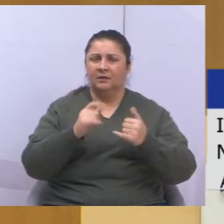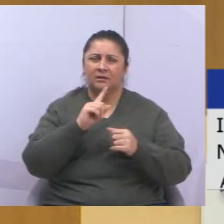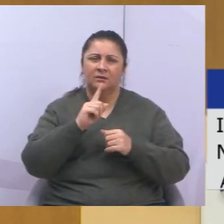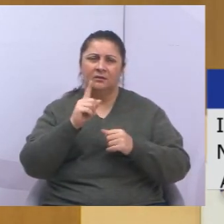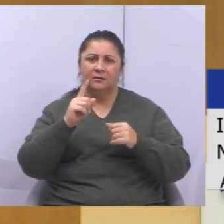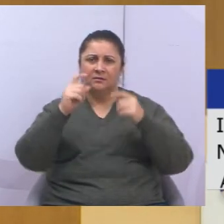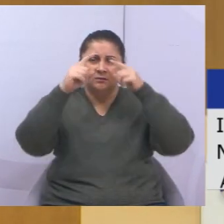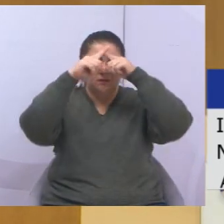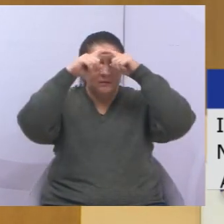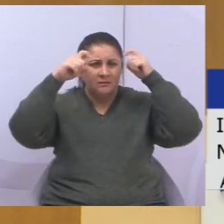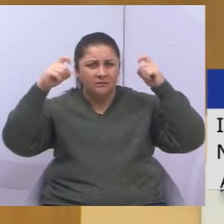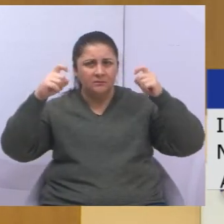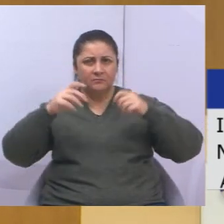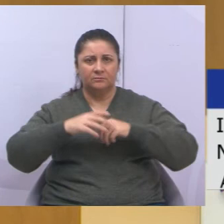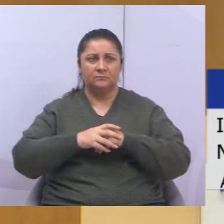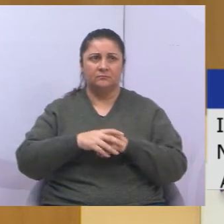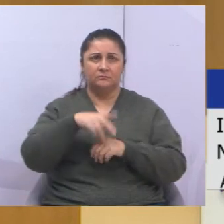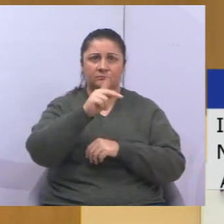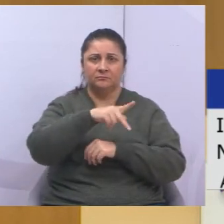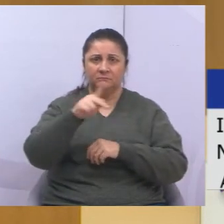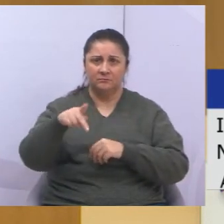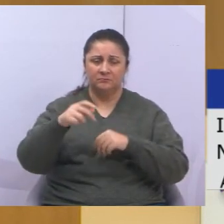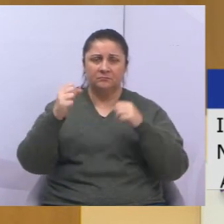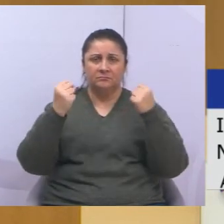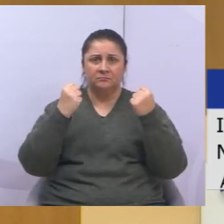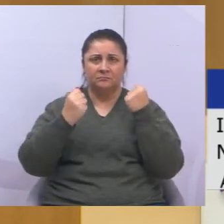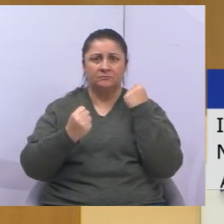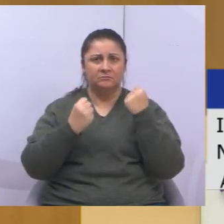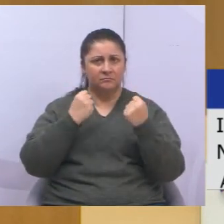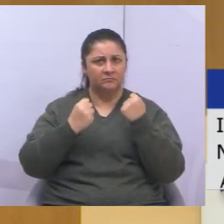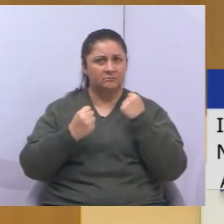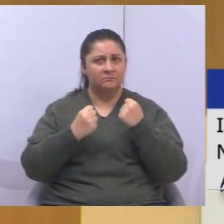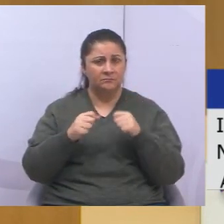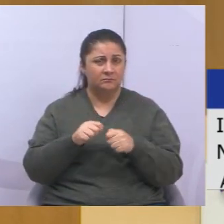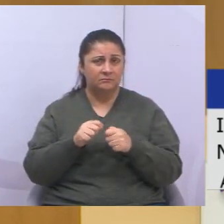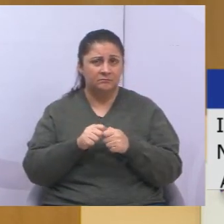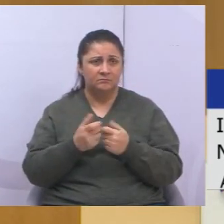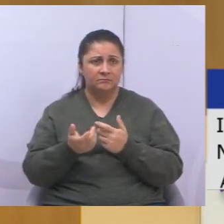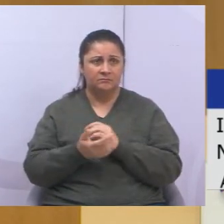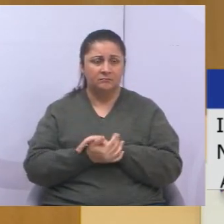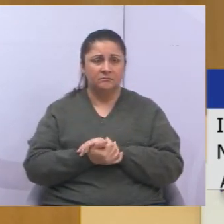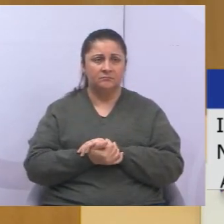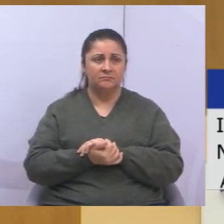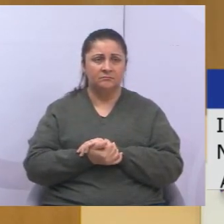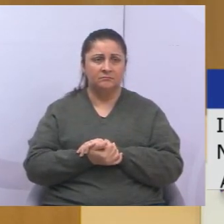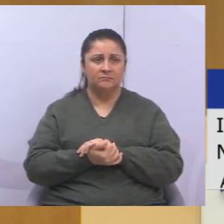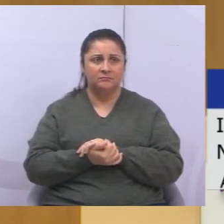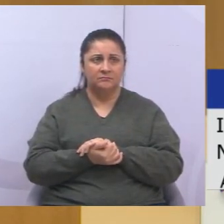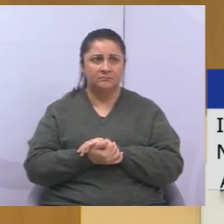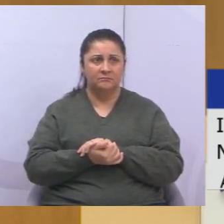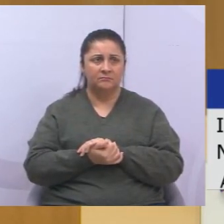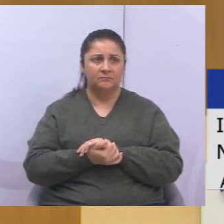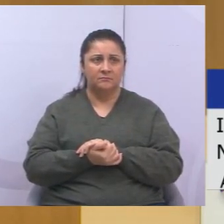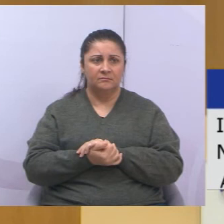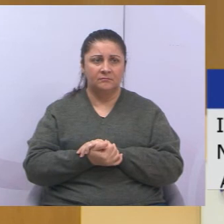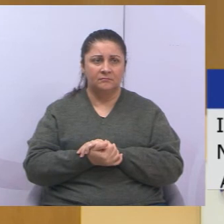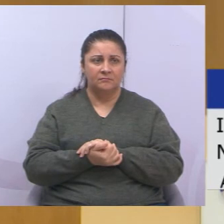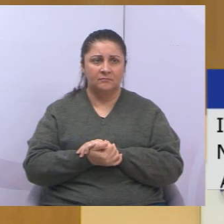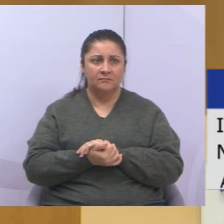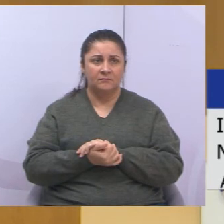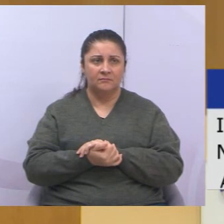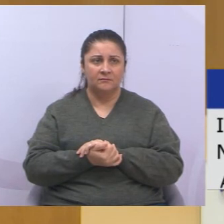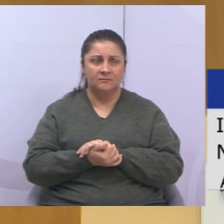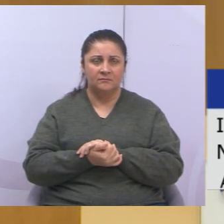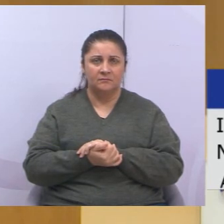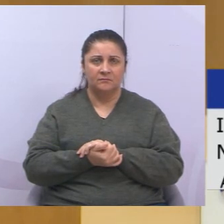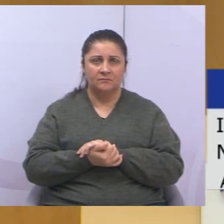difíceis, né, que um professor de educação física podia dar como atividades durante as aulas de educação física. Assim